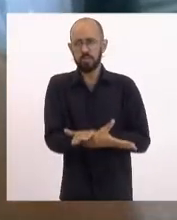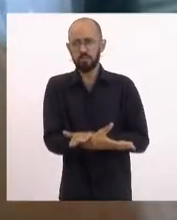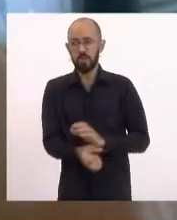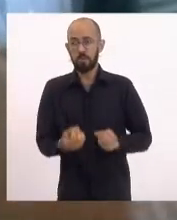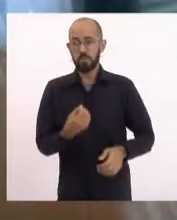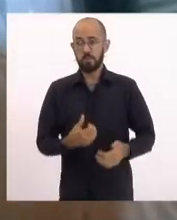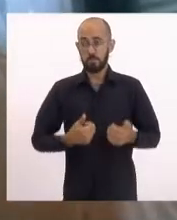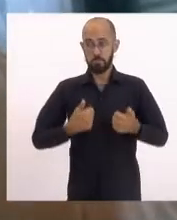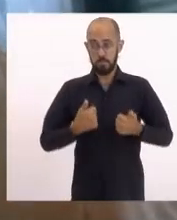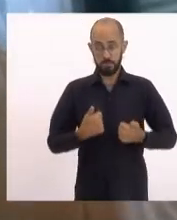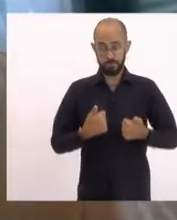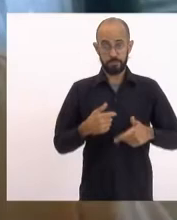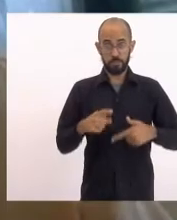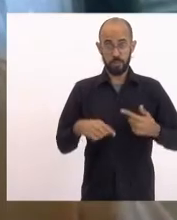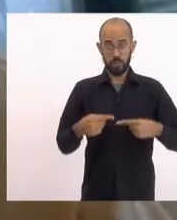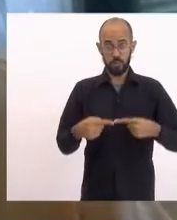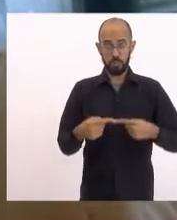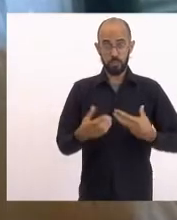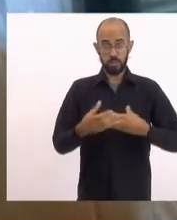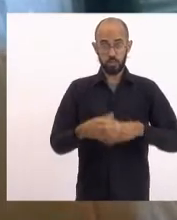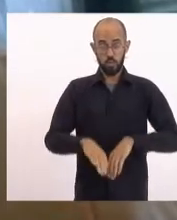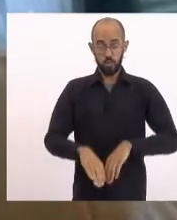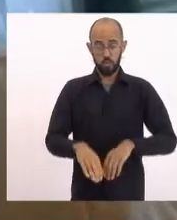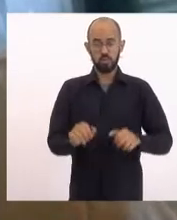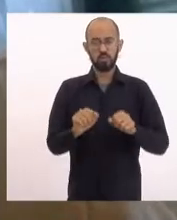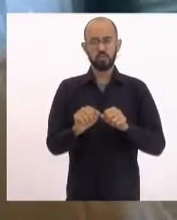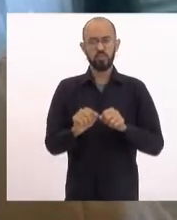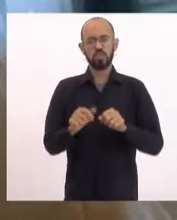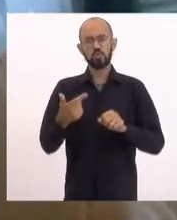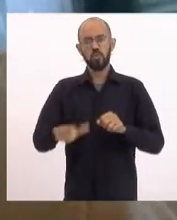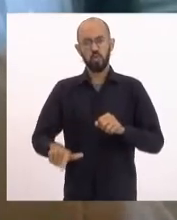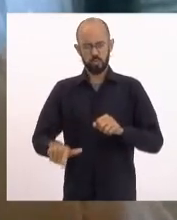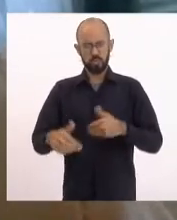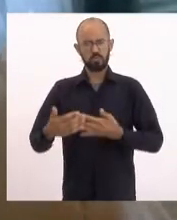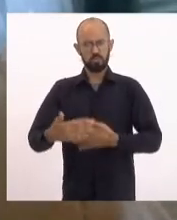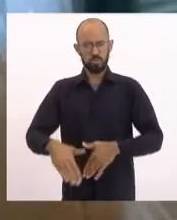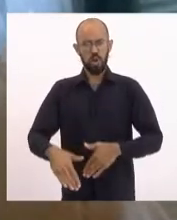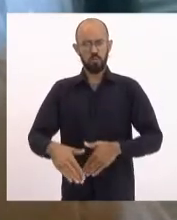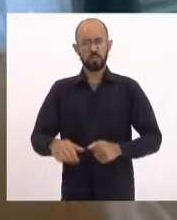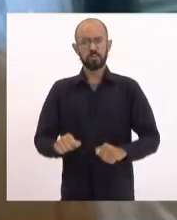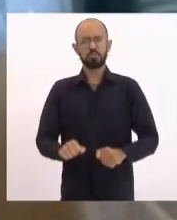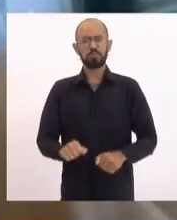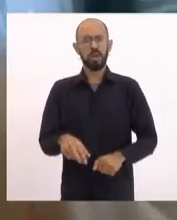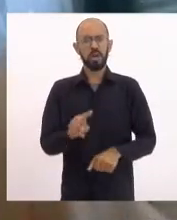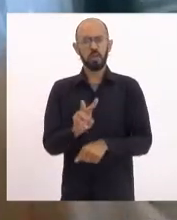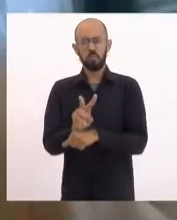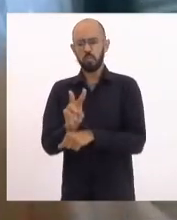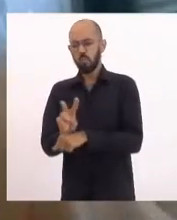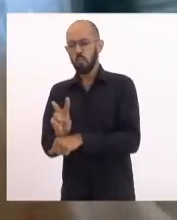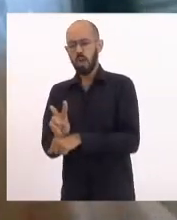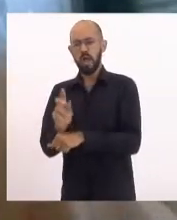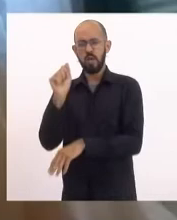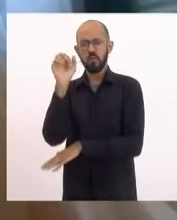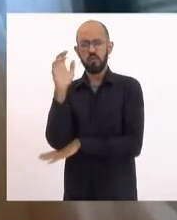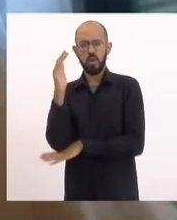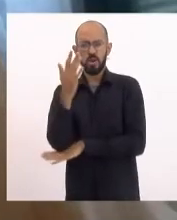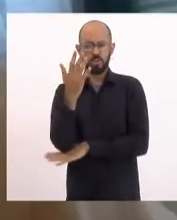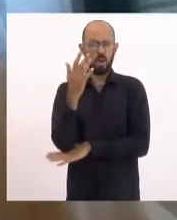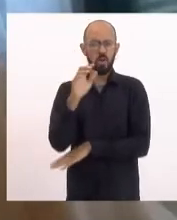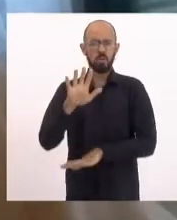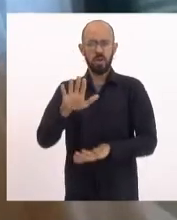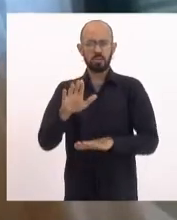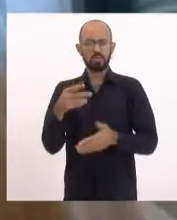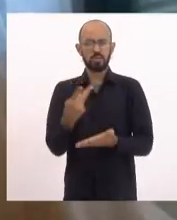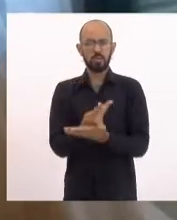desse concurso, nós fizemos outros concursos para guarda-parques, etc., mas o que acontece é que